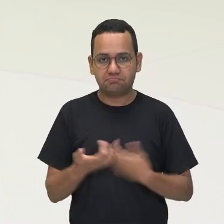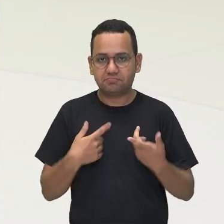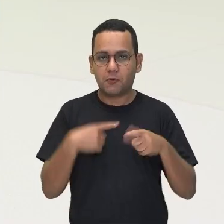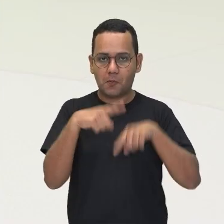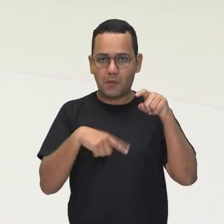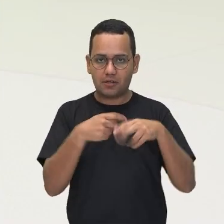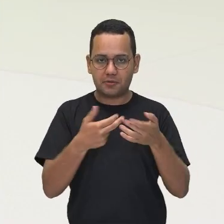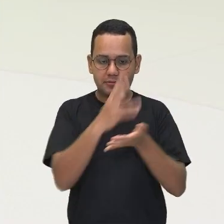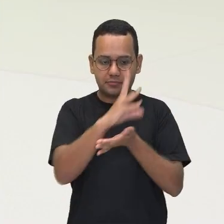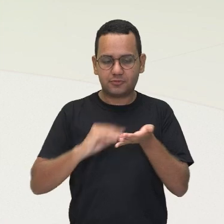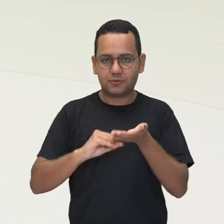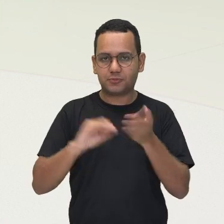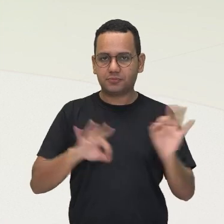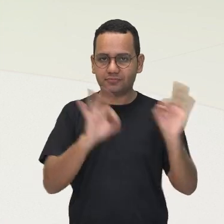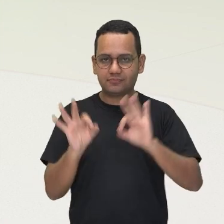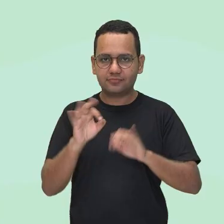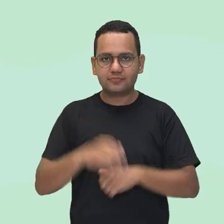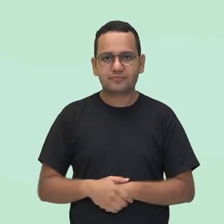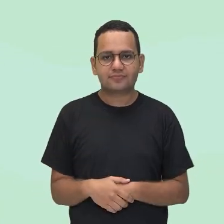na mão e vamos para a nossa aula.